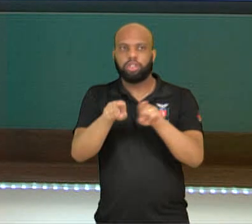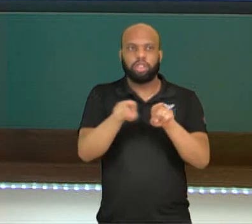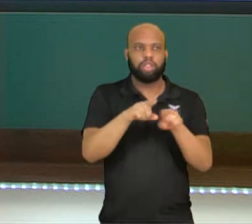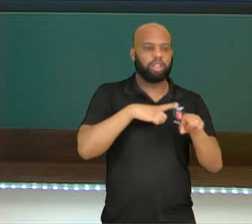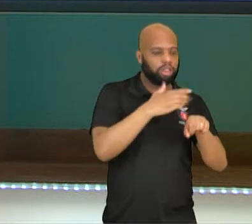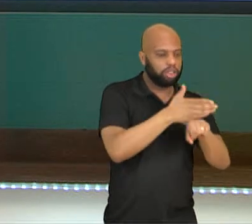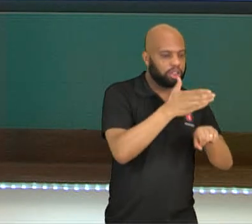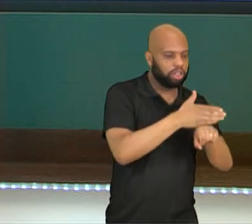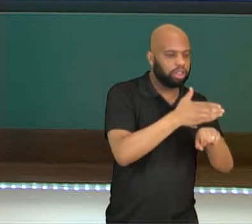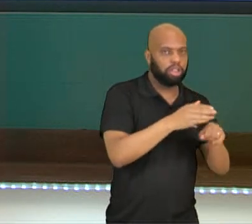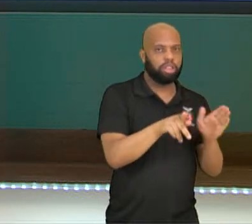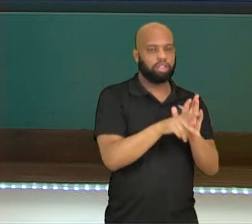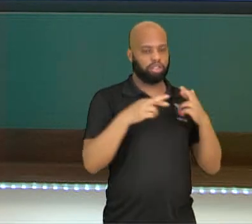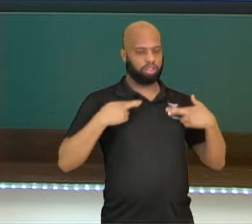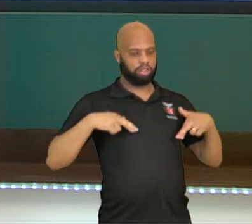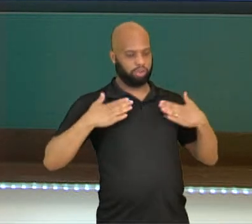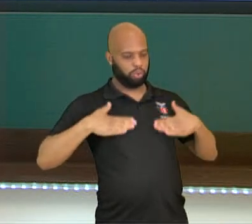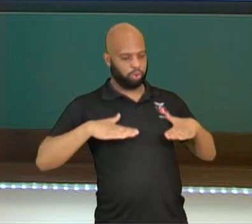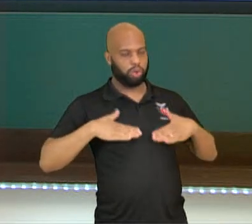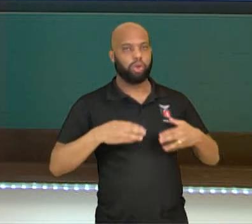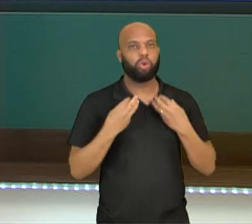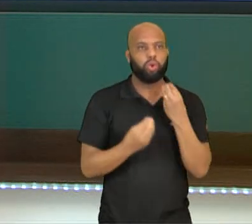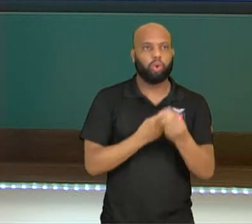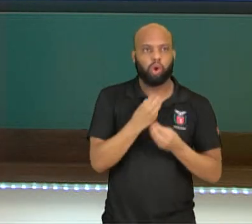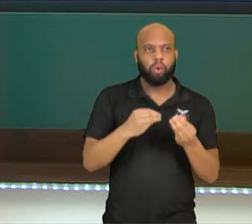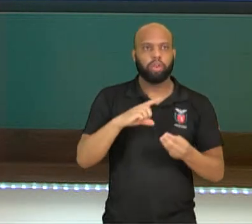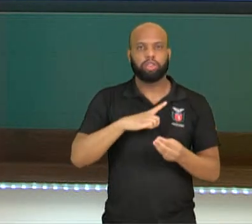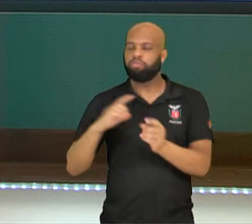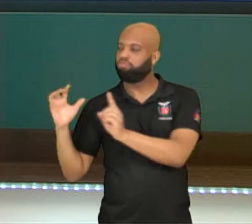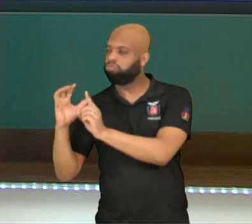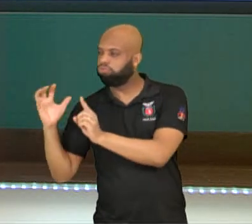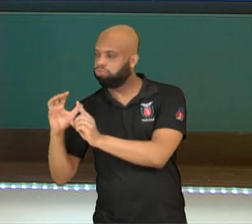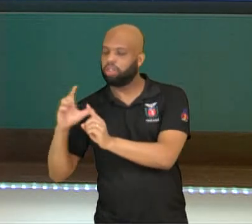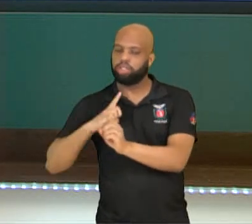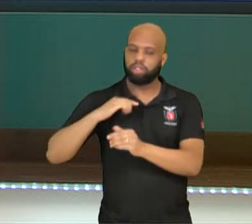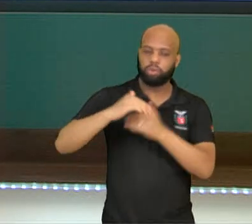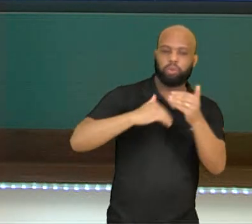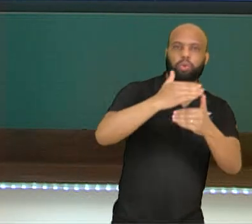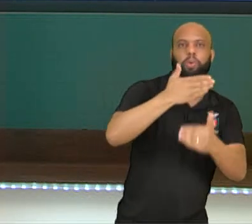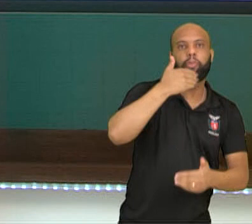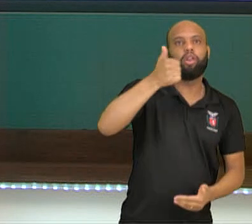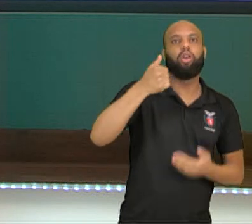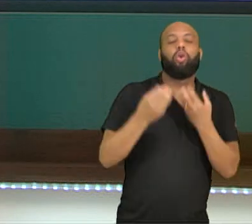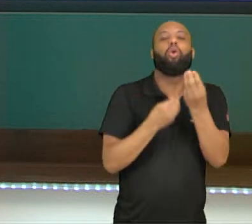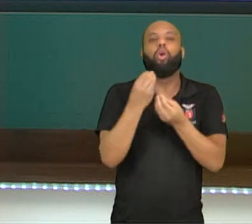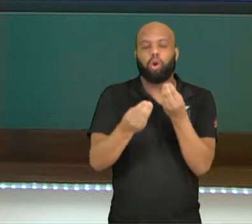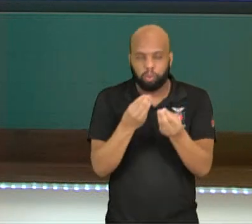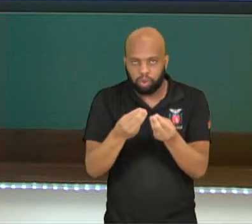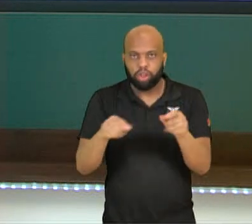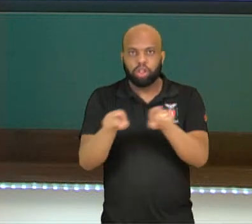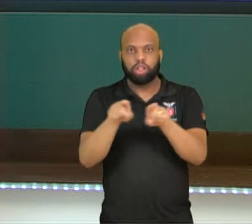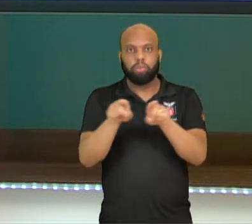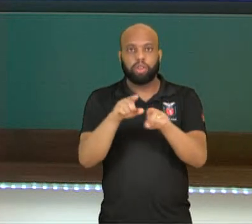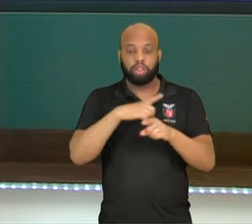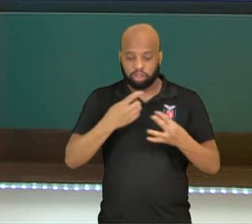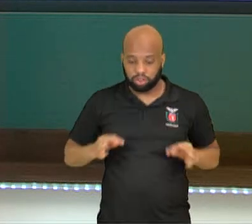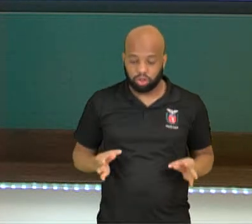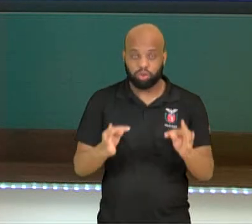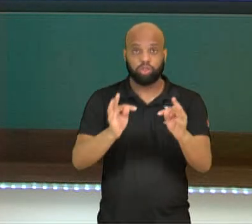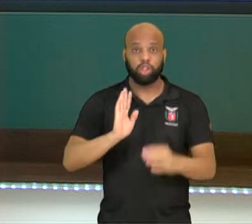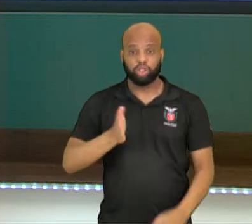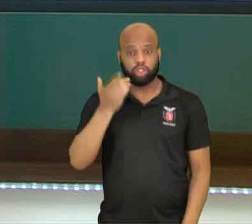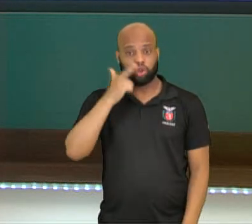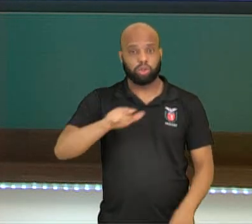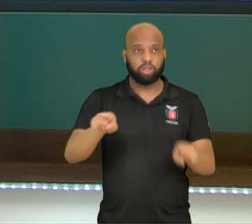práticas de relaxamento? Como que uma vai interferir no melhor desempenho da outra prática? As tecnologias já